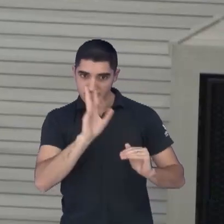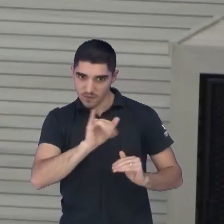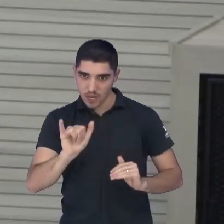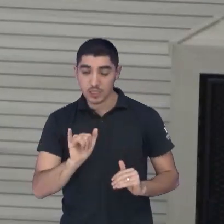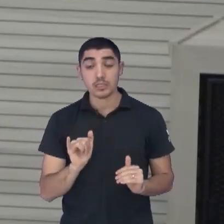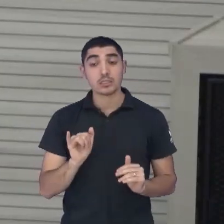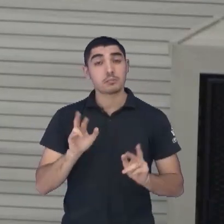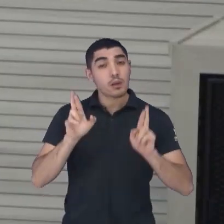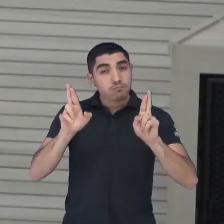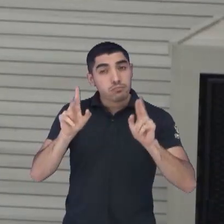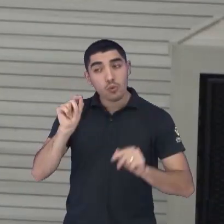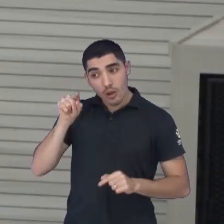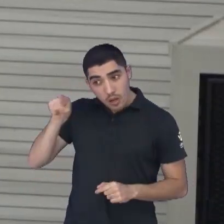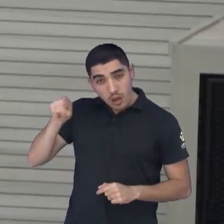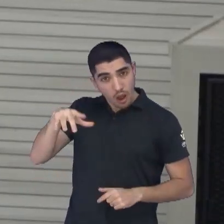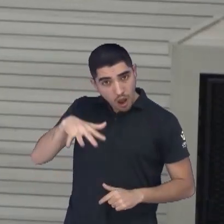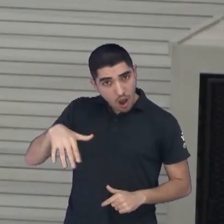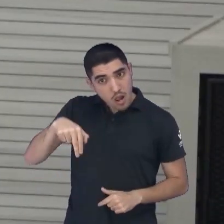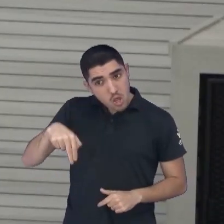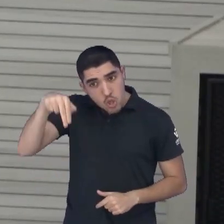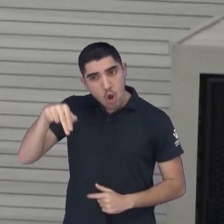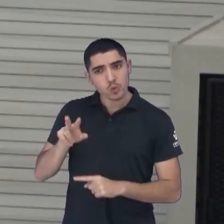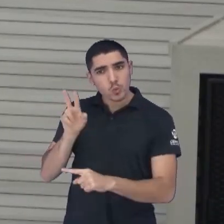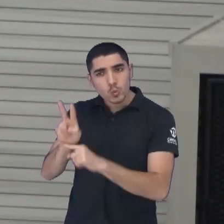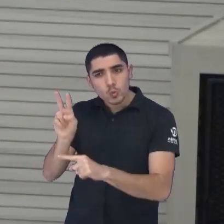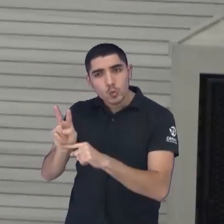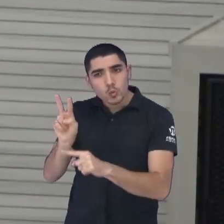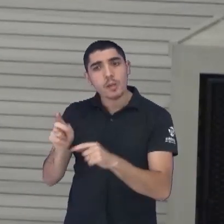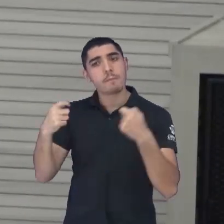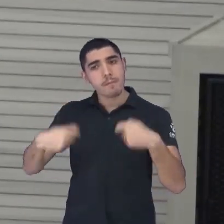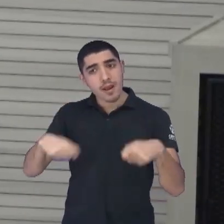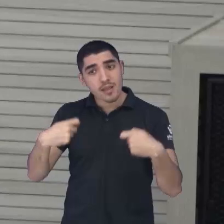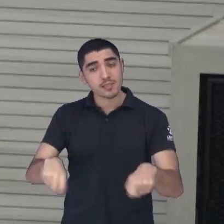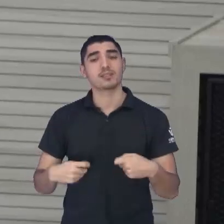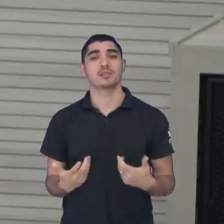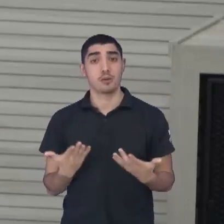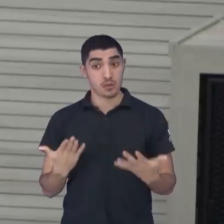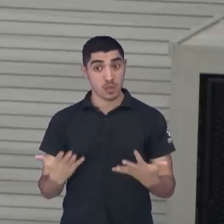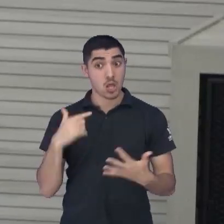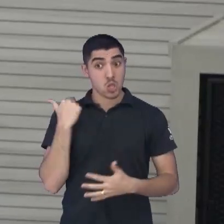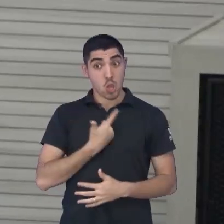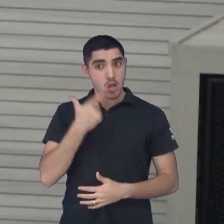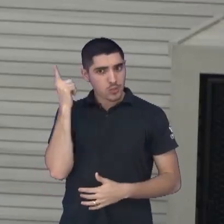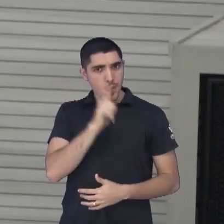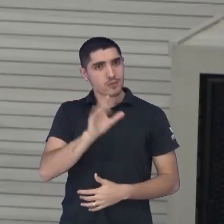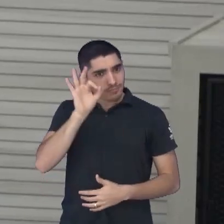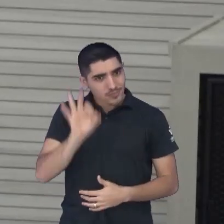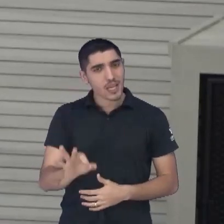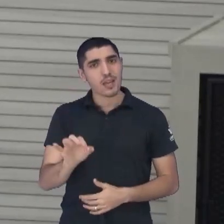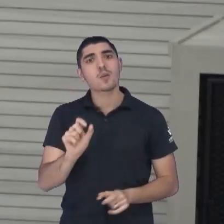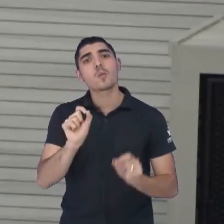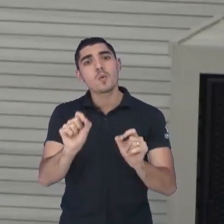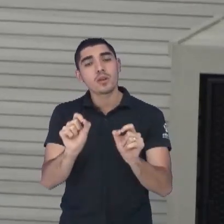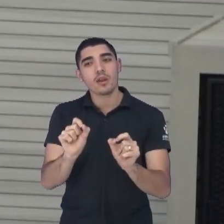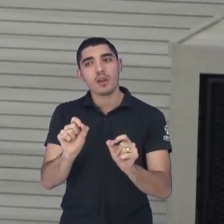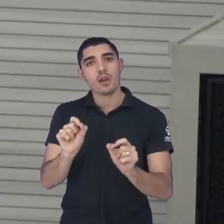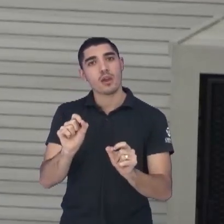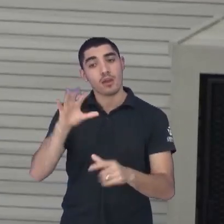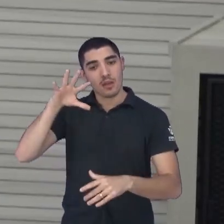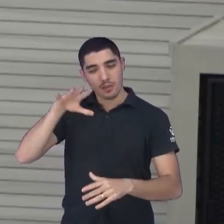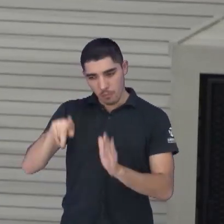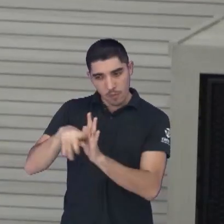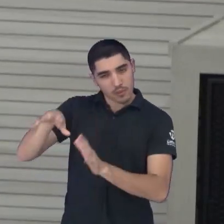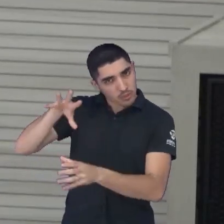nossa querida Zona Norte, porque aí sim, vamos direcionar, de fato, o que precisa ser feito dentro da nossa